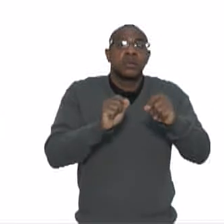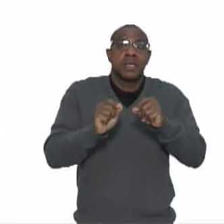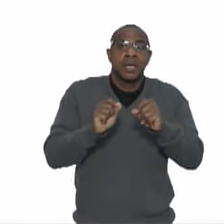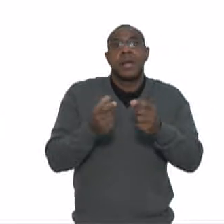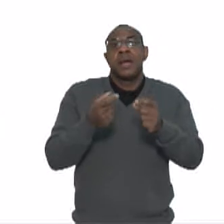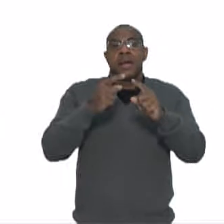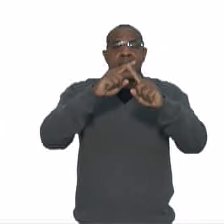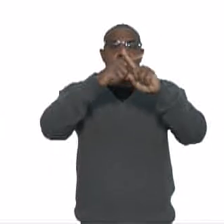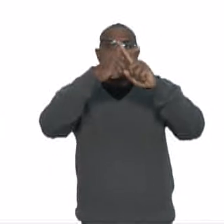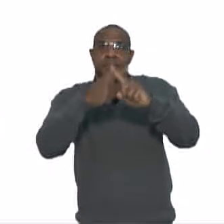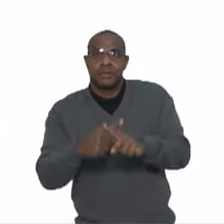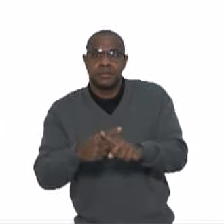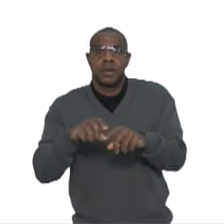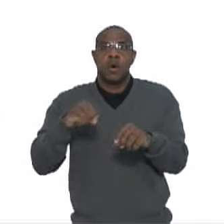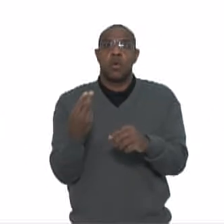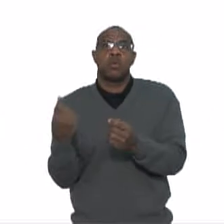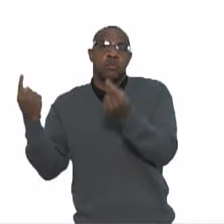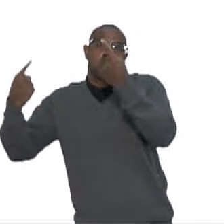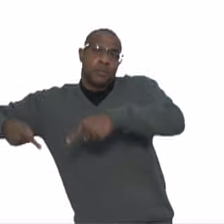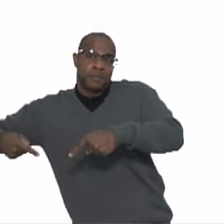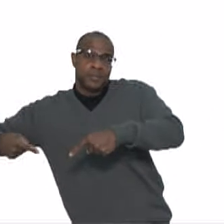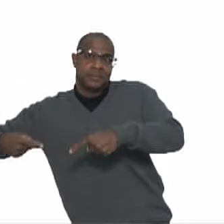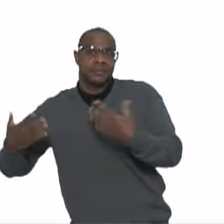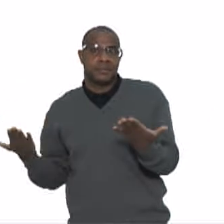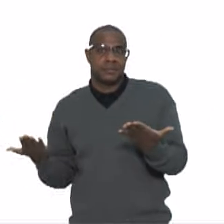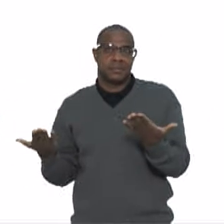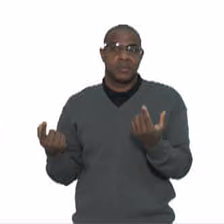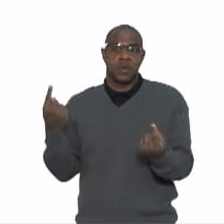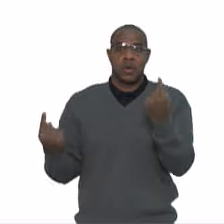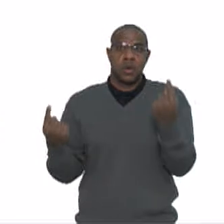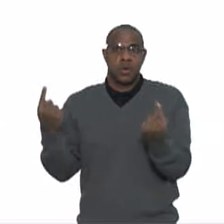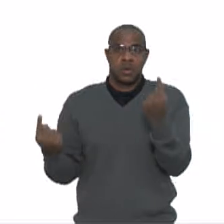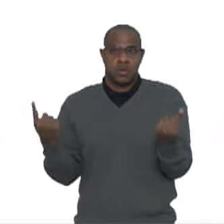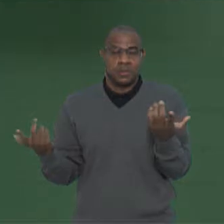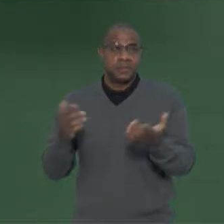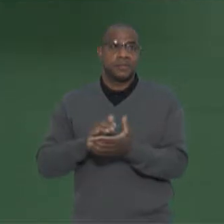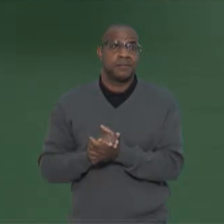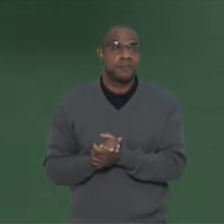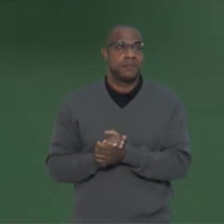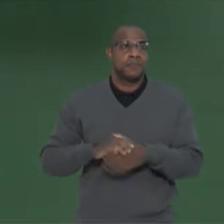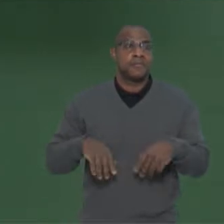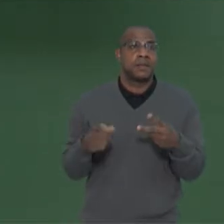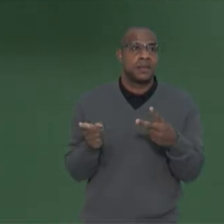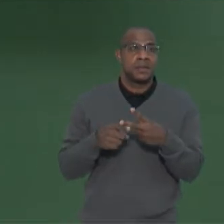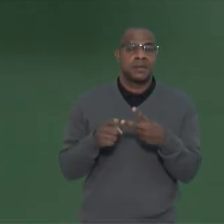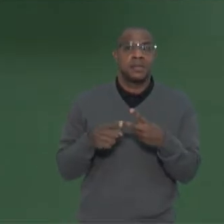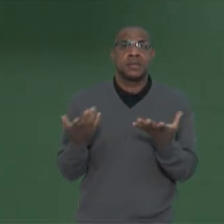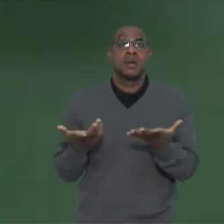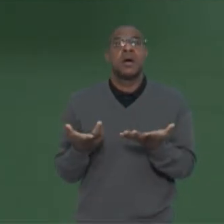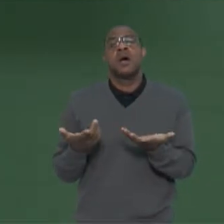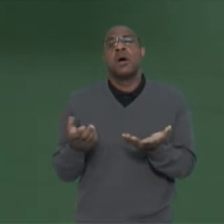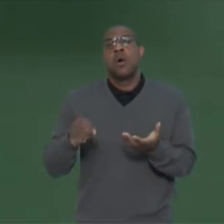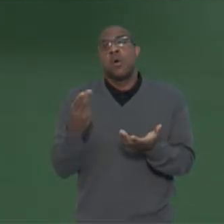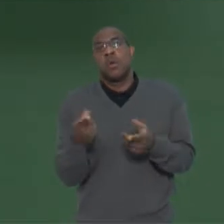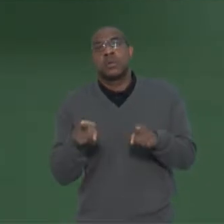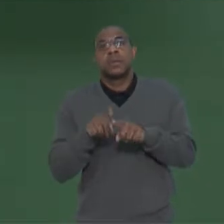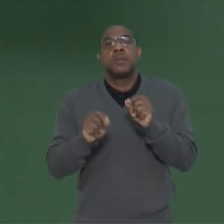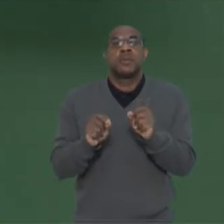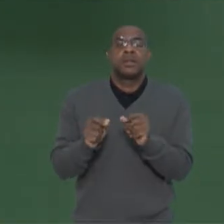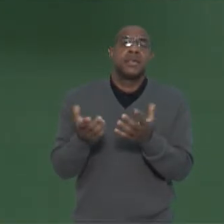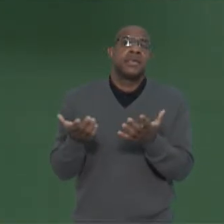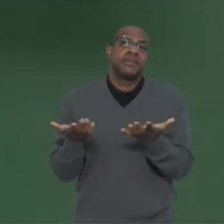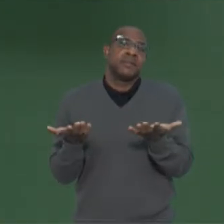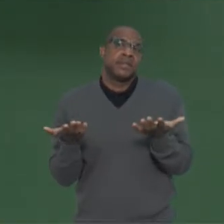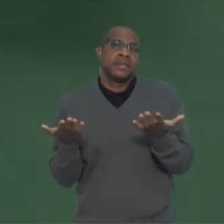supõe entretenimento e sugestiona normas, então entretenimento, lazer, né? E